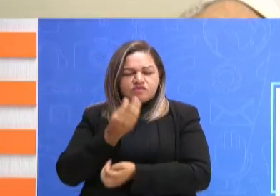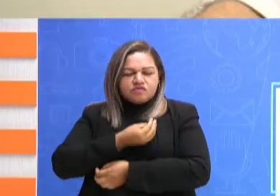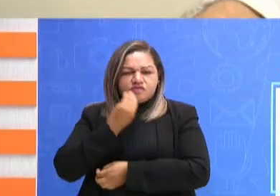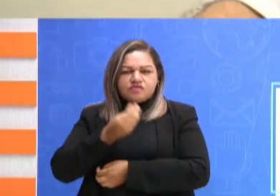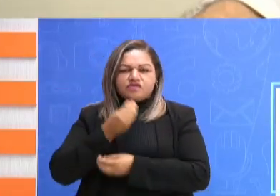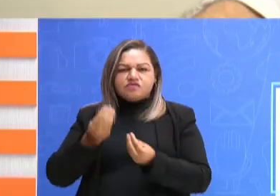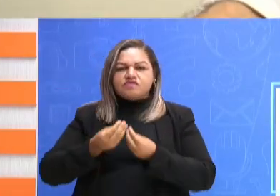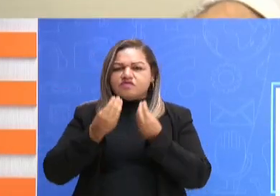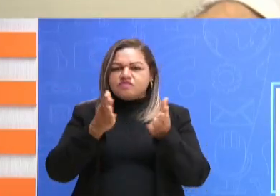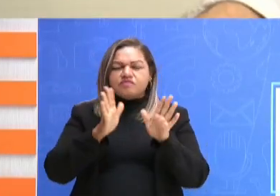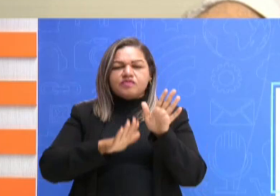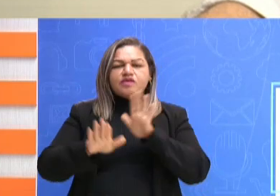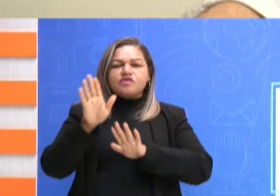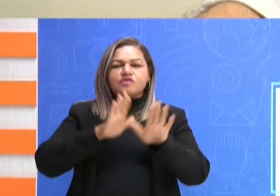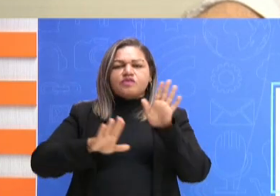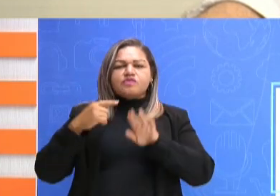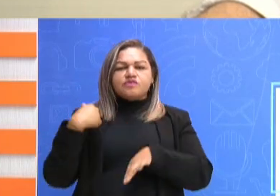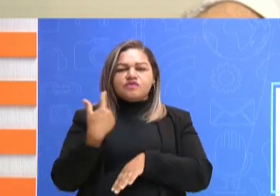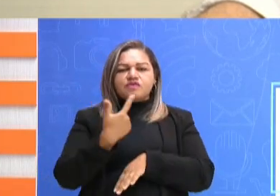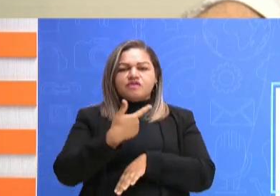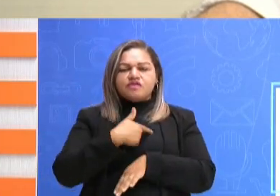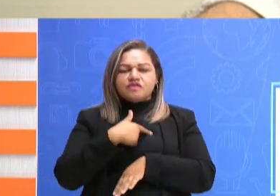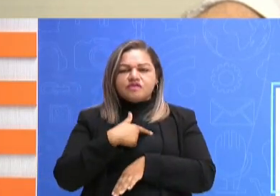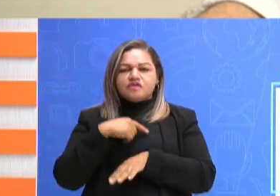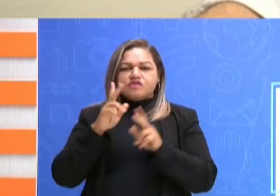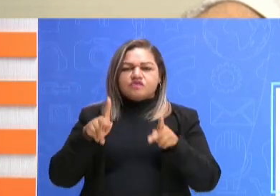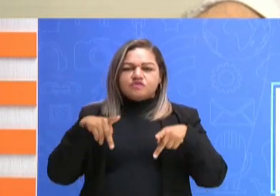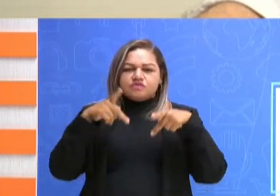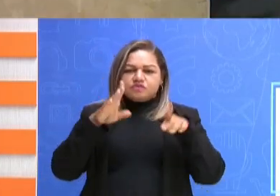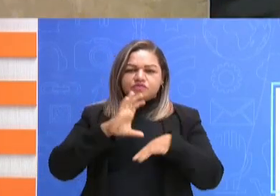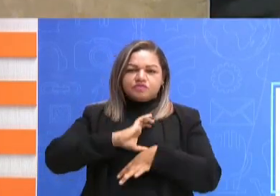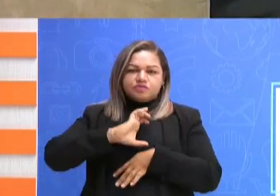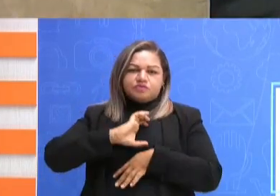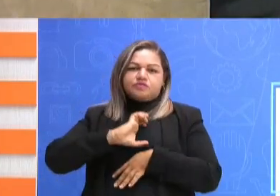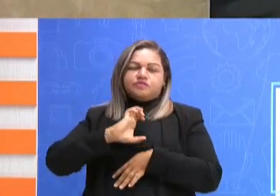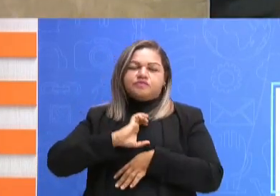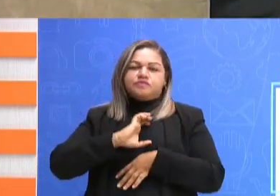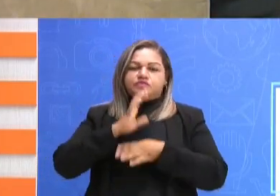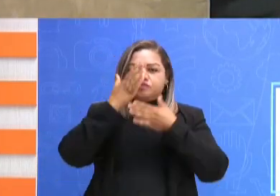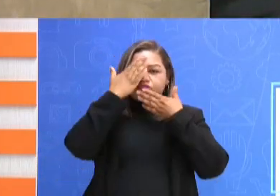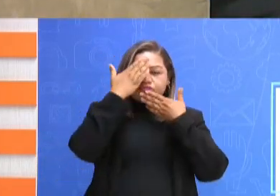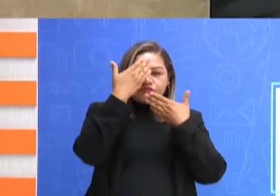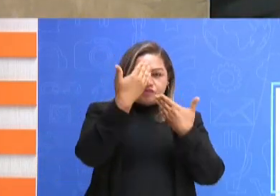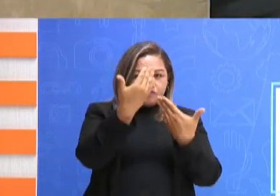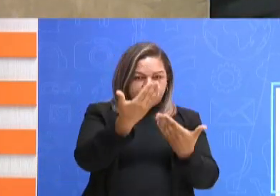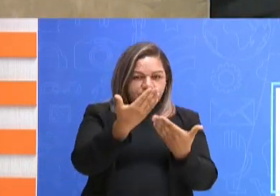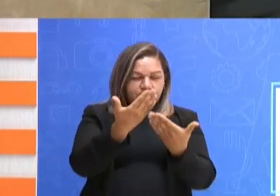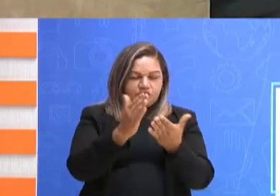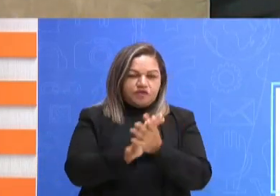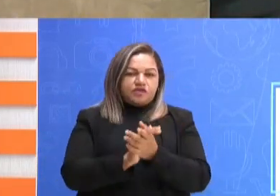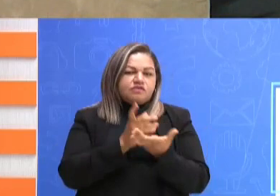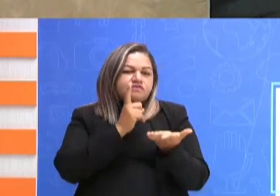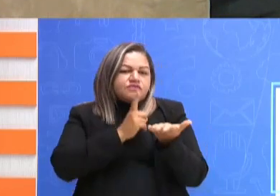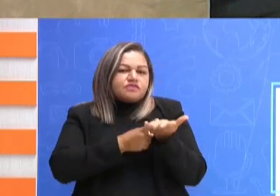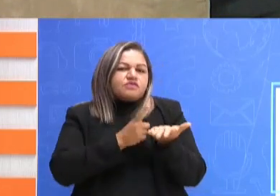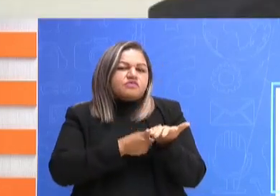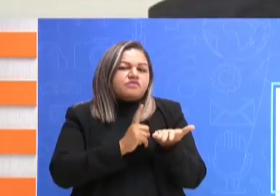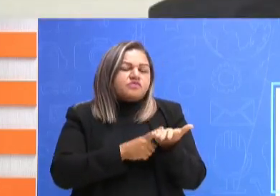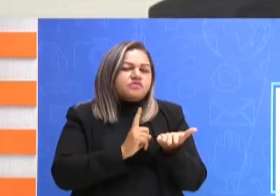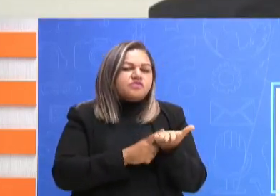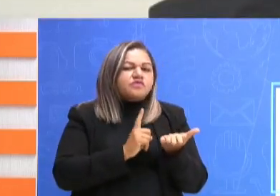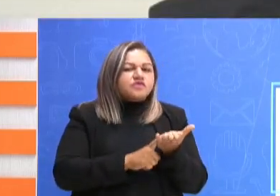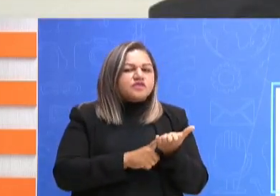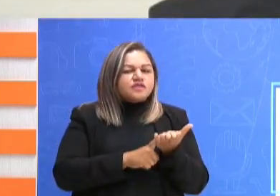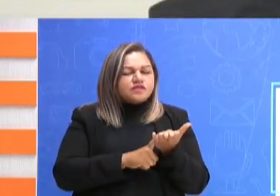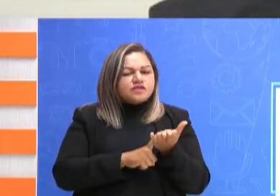vidas para cuidar da gente, nós enquanto caxienses. E a gente fica muito agradecido nesse comprometimento,